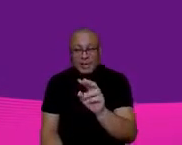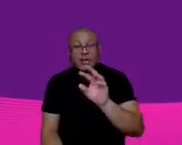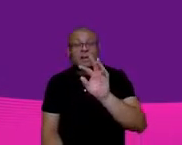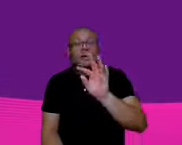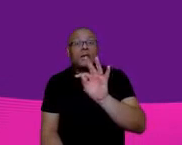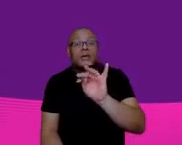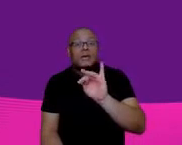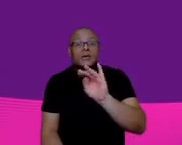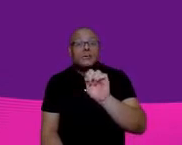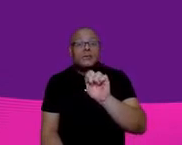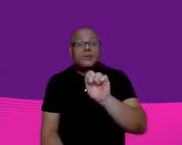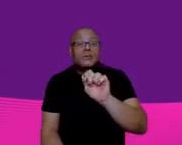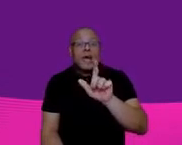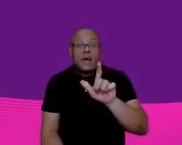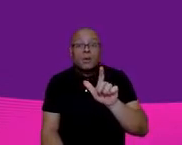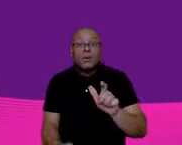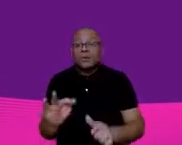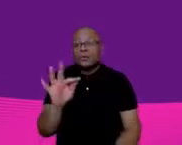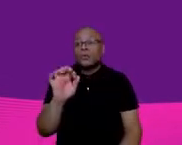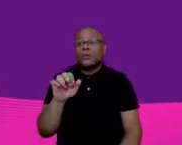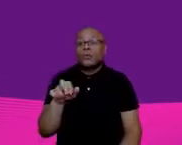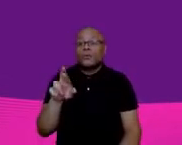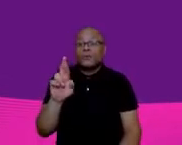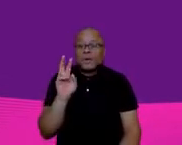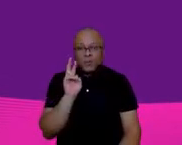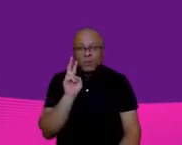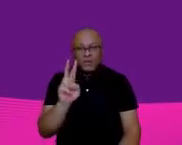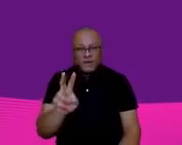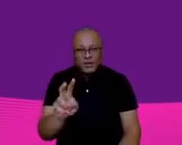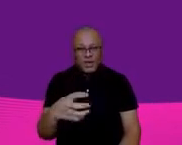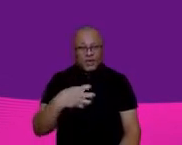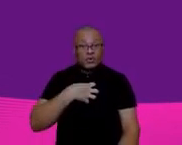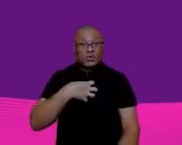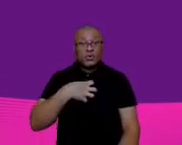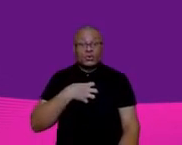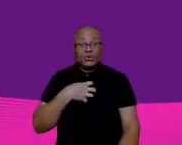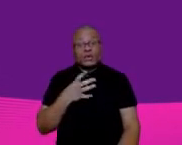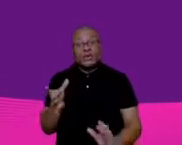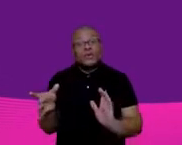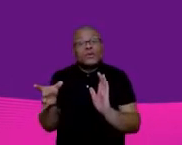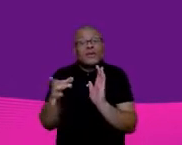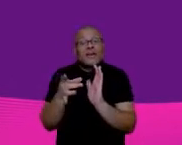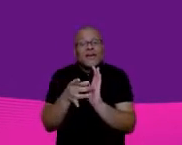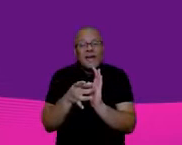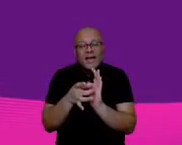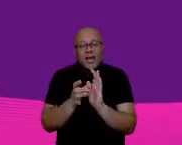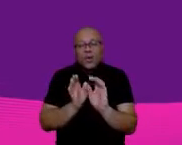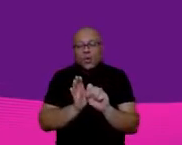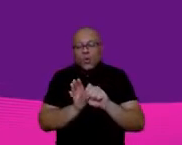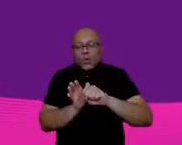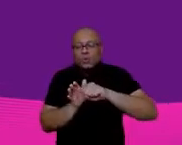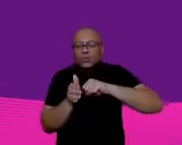aspecto femoral, vejam como o implante vai ficar posicionado, o contorno.